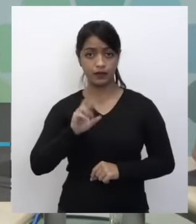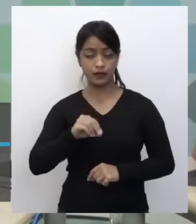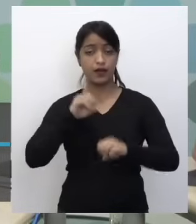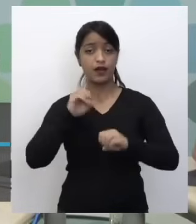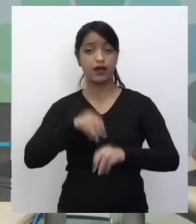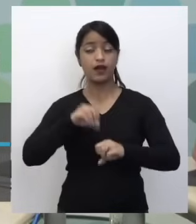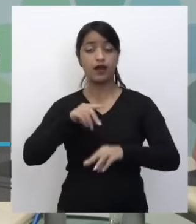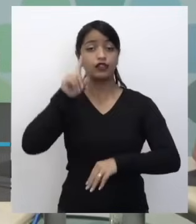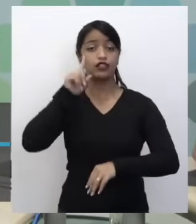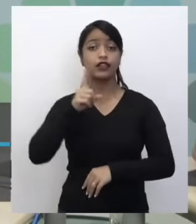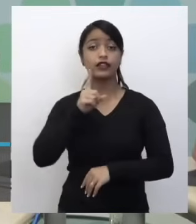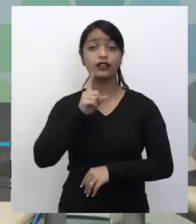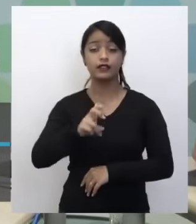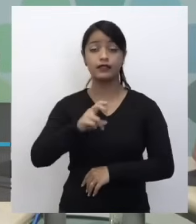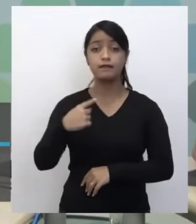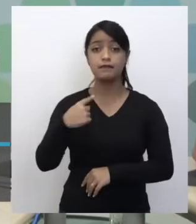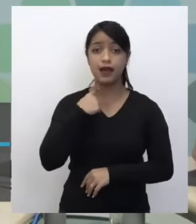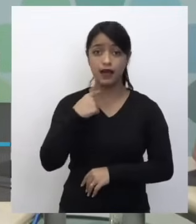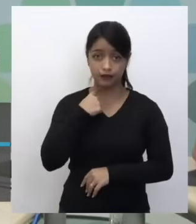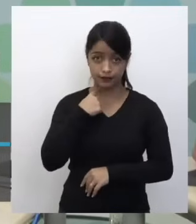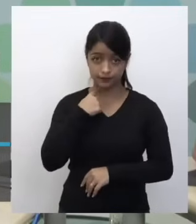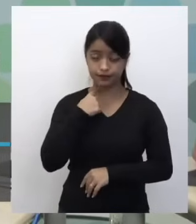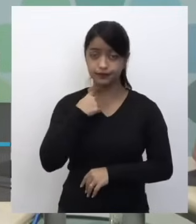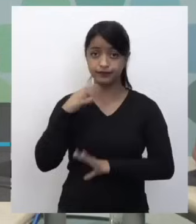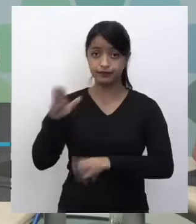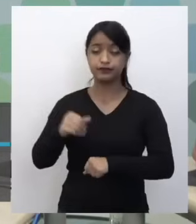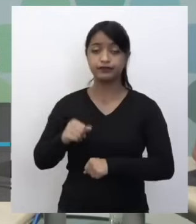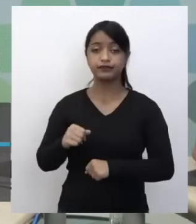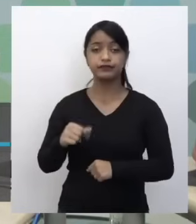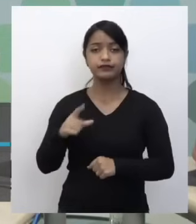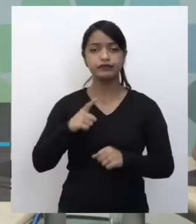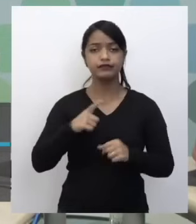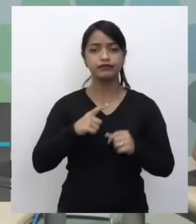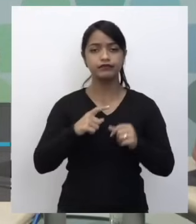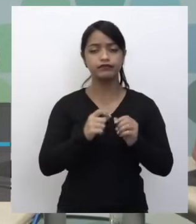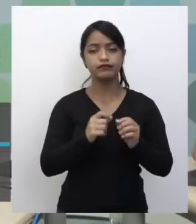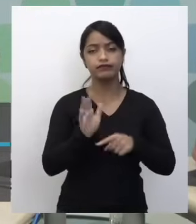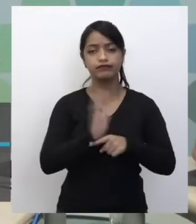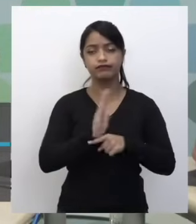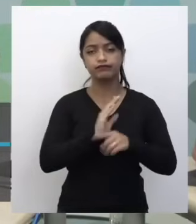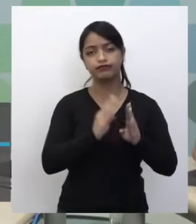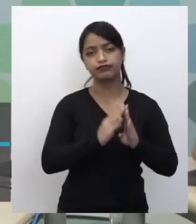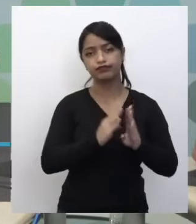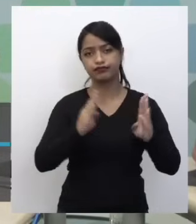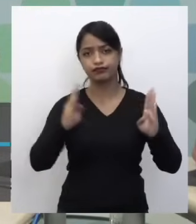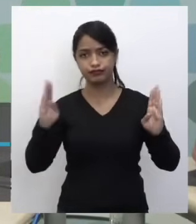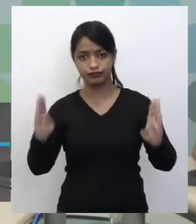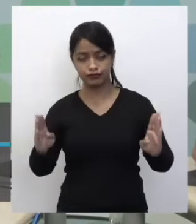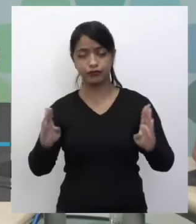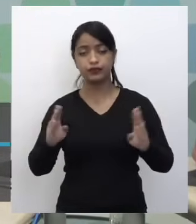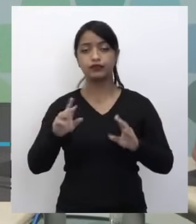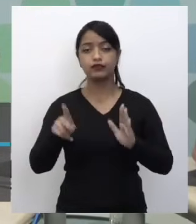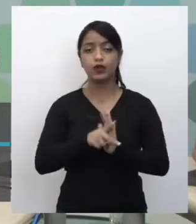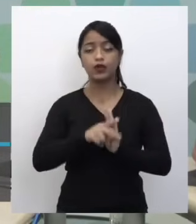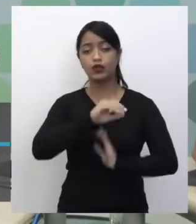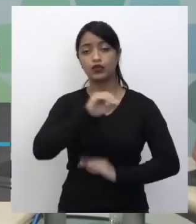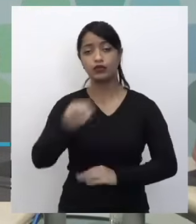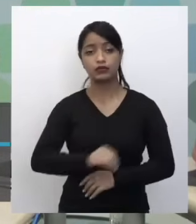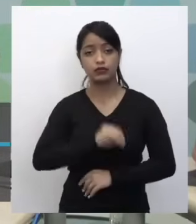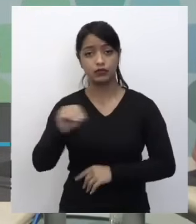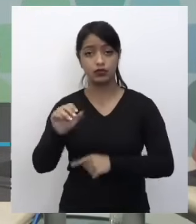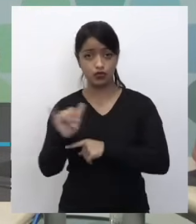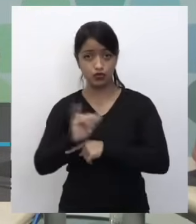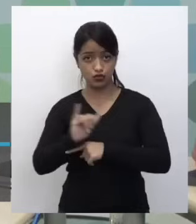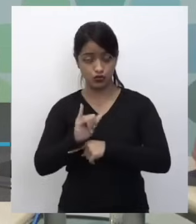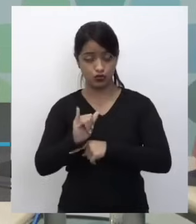minuto 33:12 da aula, que está no canal do Centro de Mídias, no YouTube,